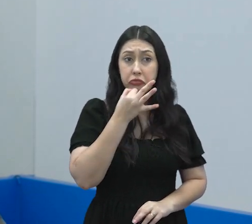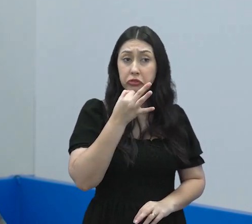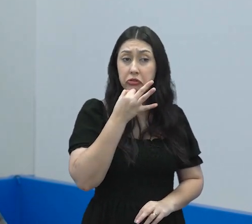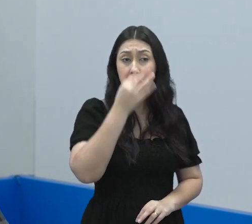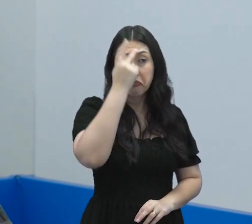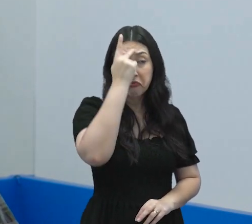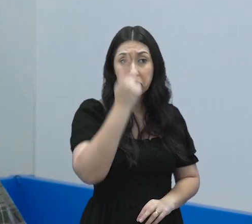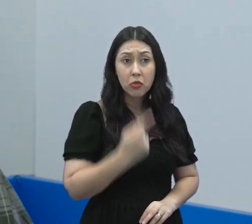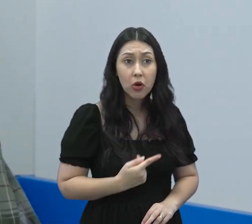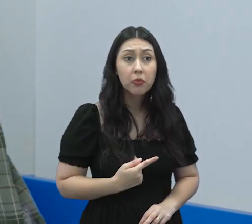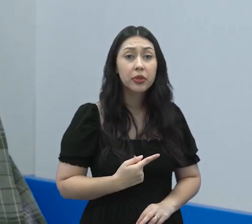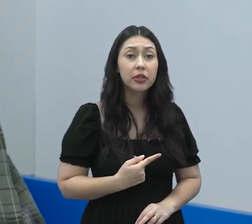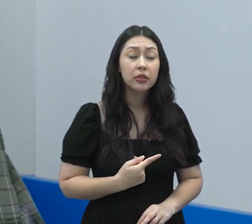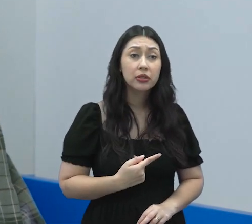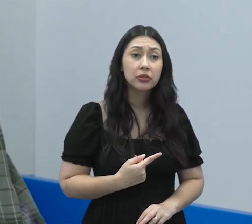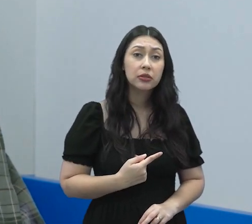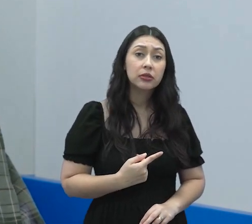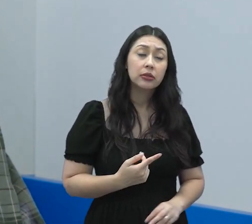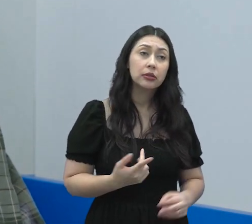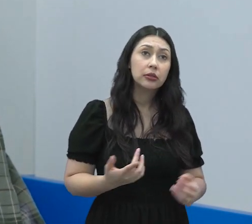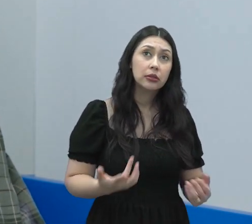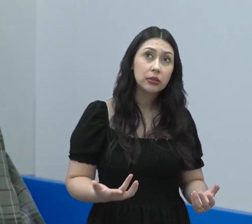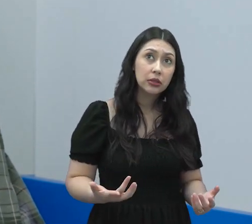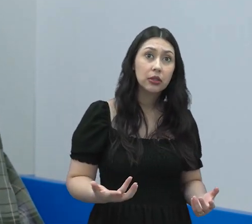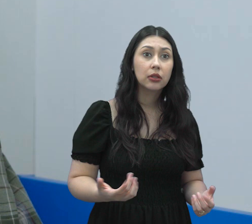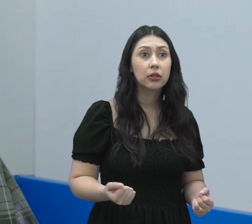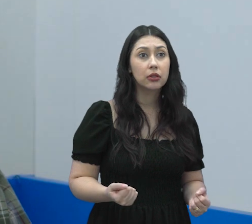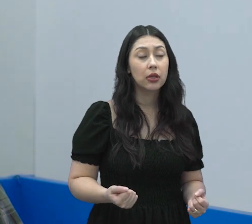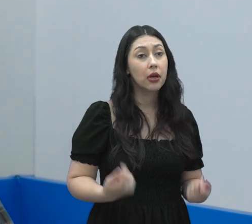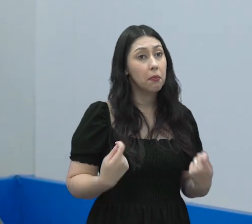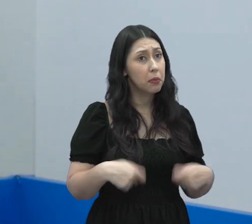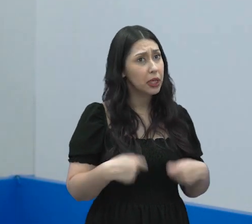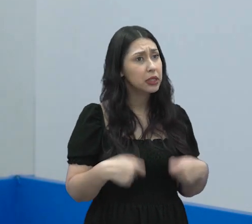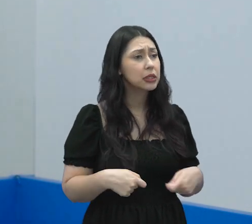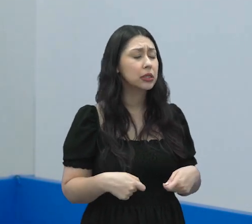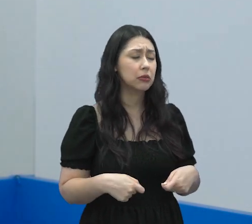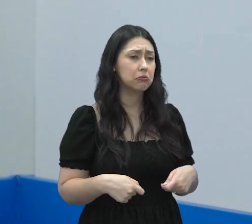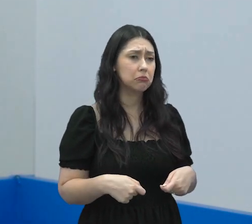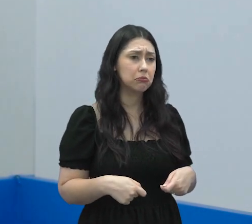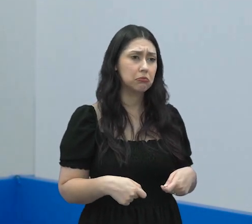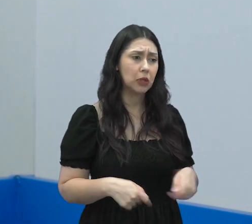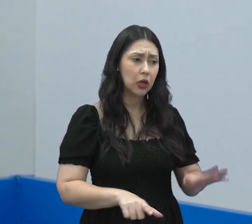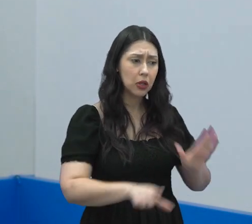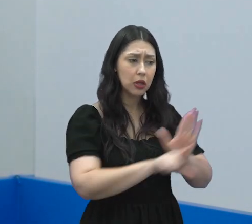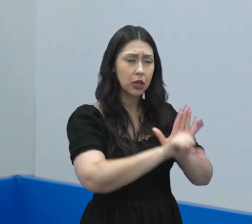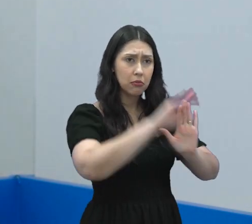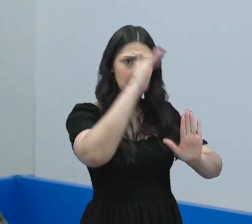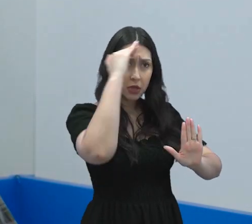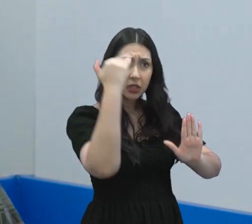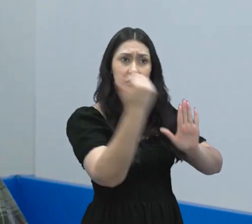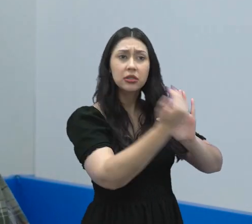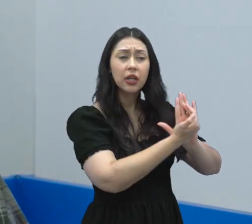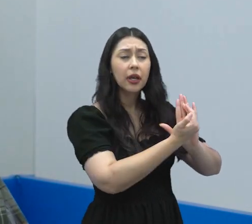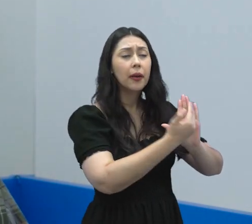acredita nele e que, evidentemente, sendo coerente com as leis, ele deve